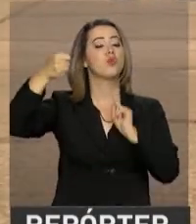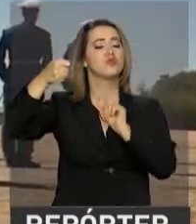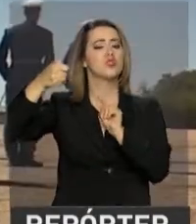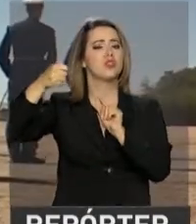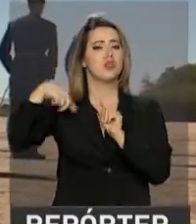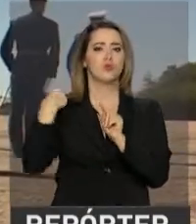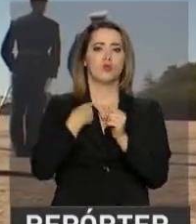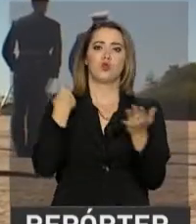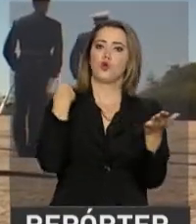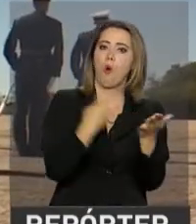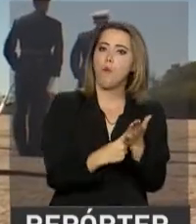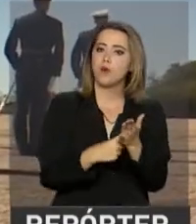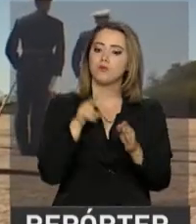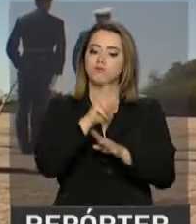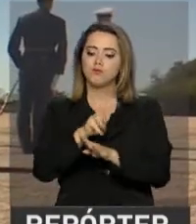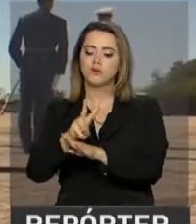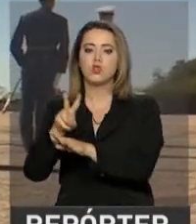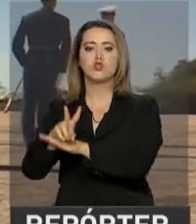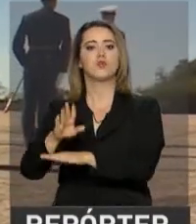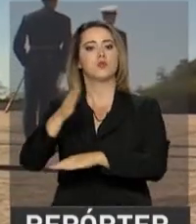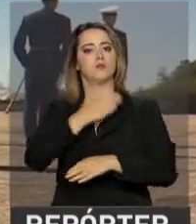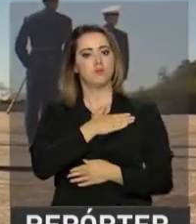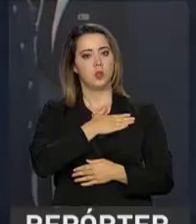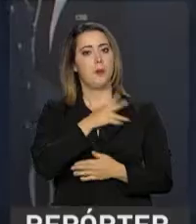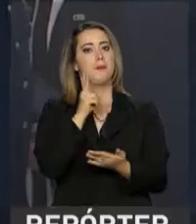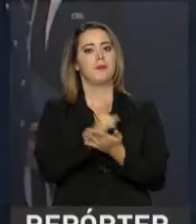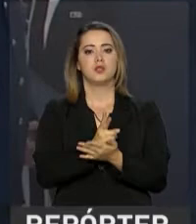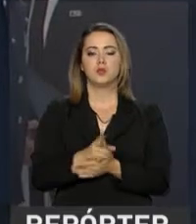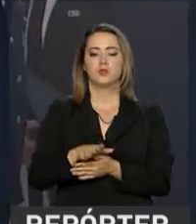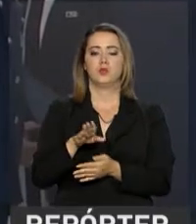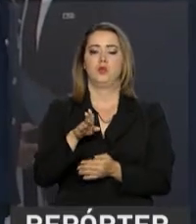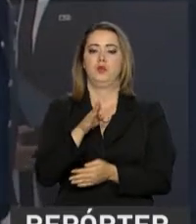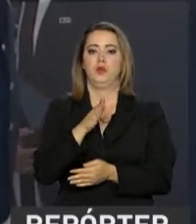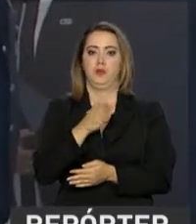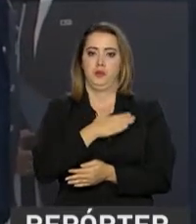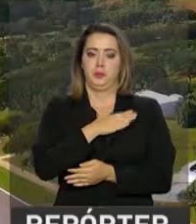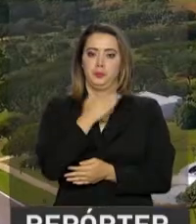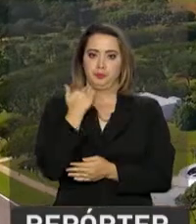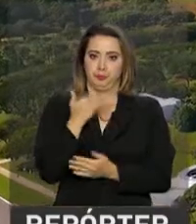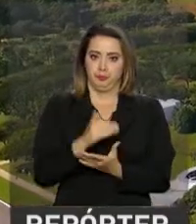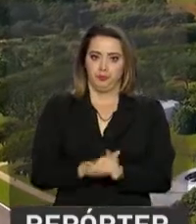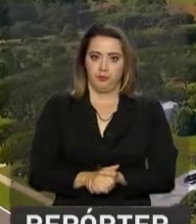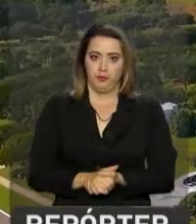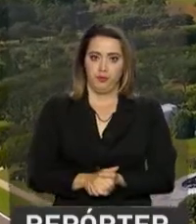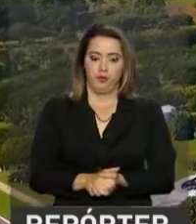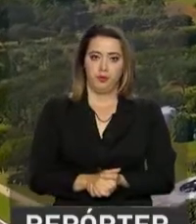nosso compromisso de defender a pátria mesmo com o sacrifício da própria vida.